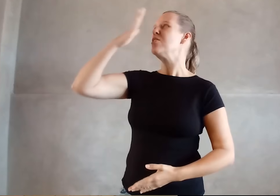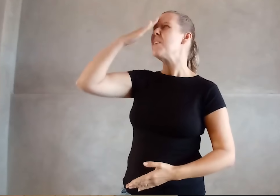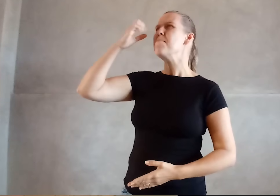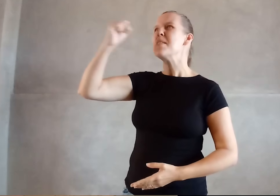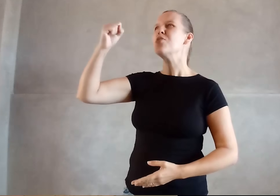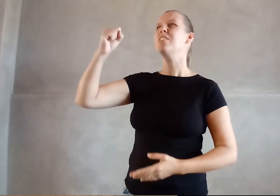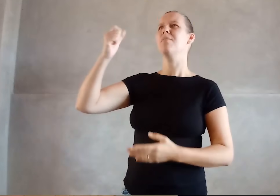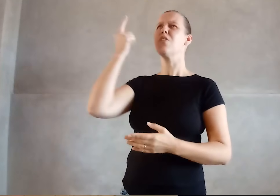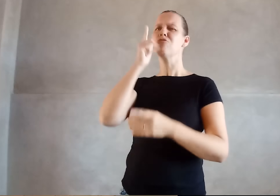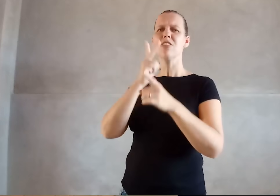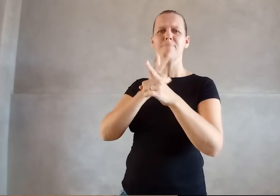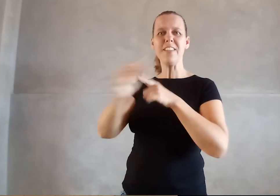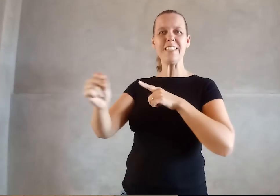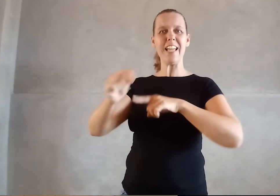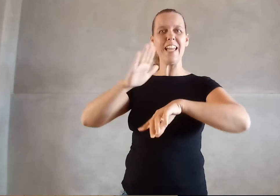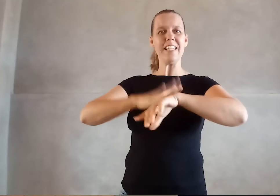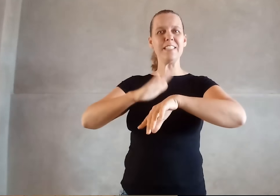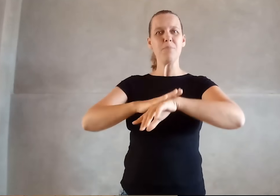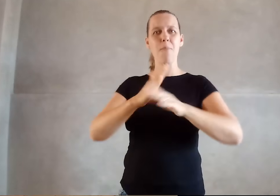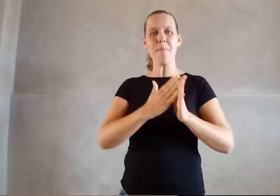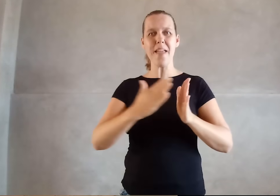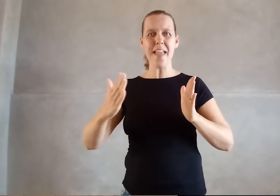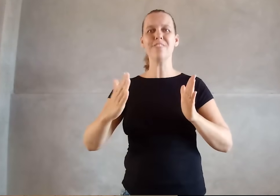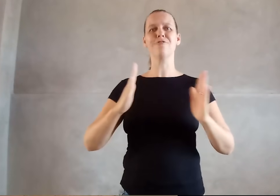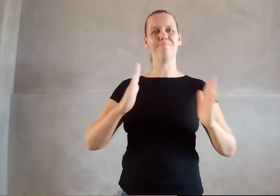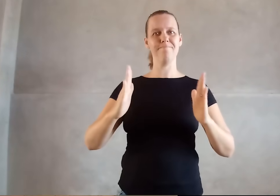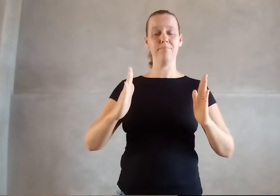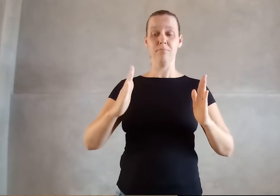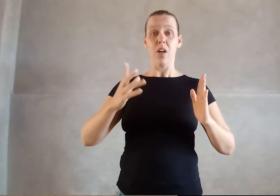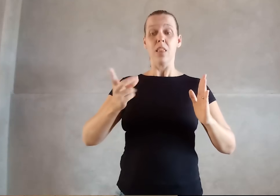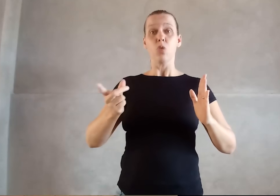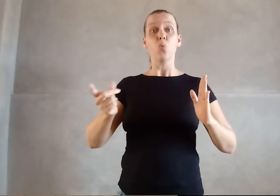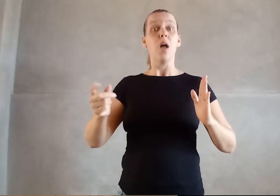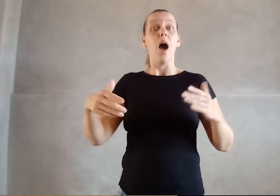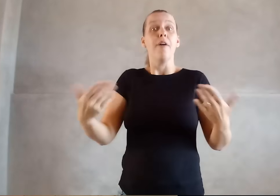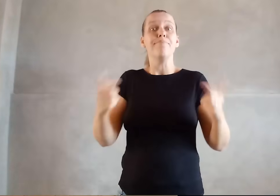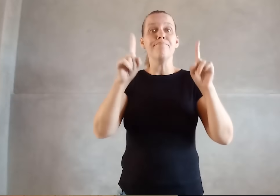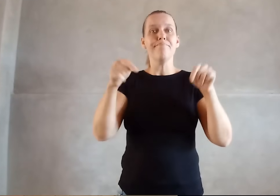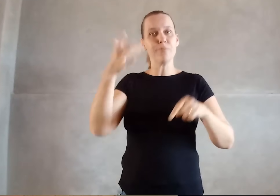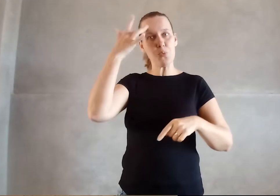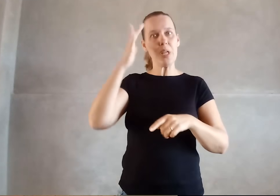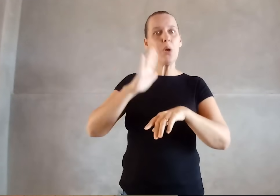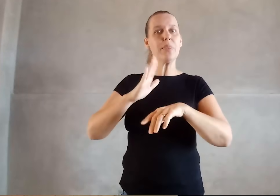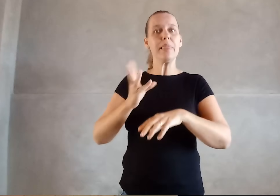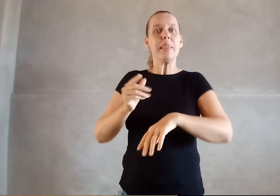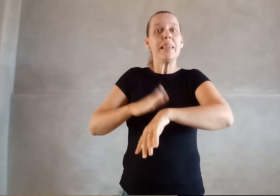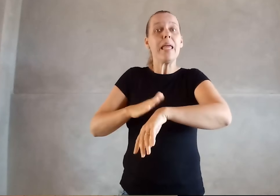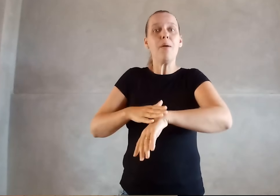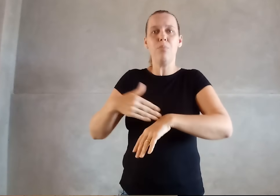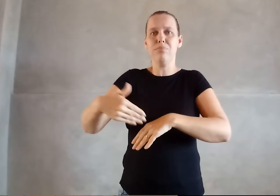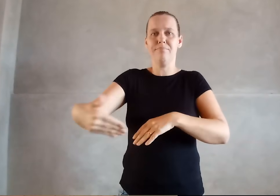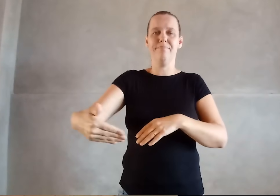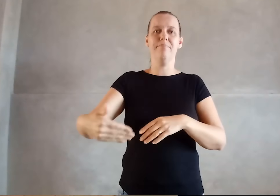que nós não sabemos por quanto tempo ainda vamos enfrentá-lo, com a sabedoria que vem de Deus, e Ele vai dar a você.